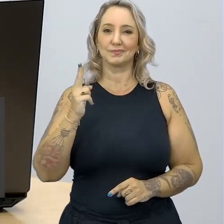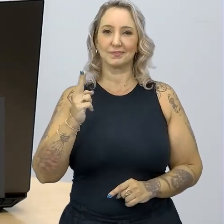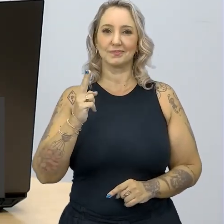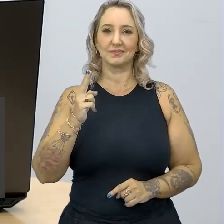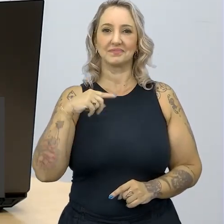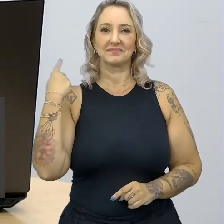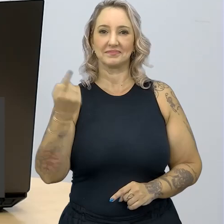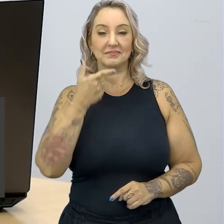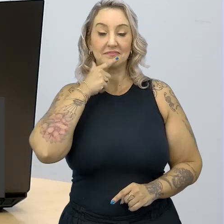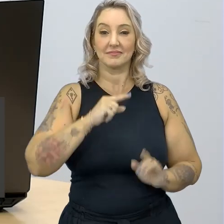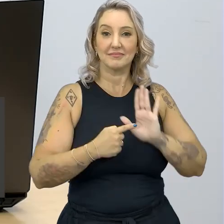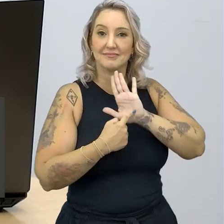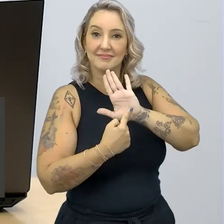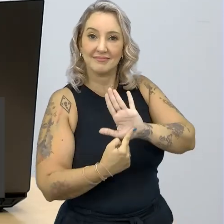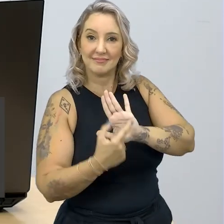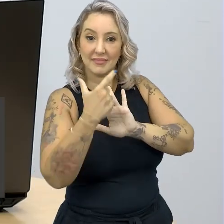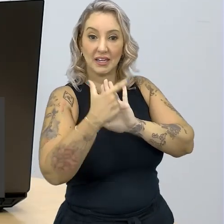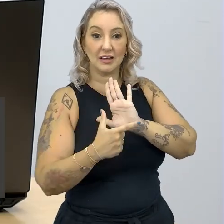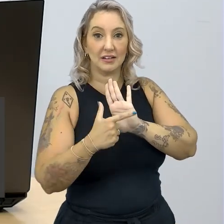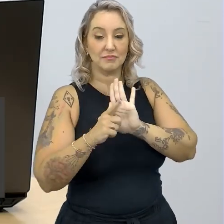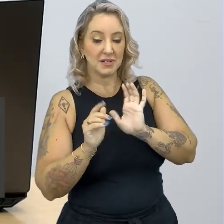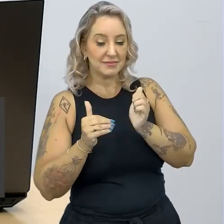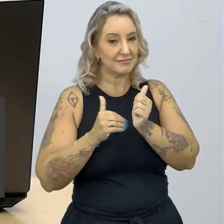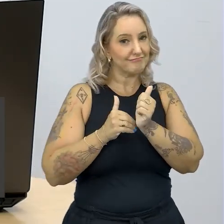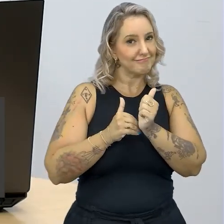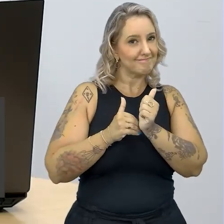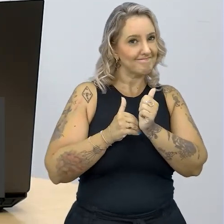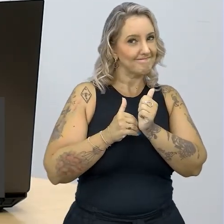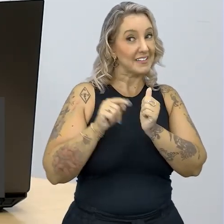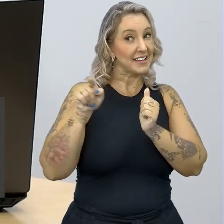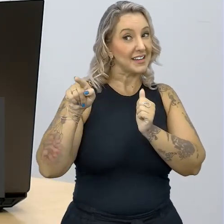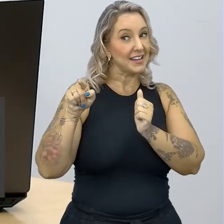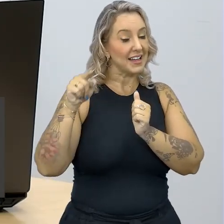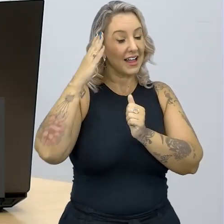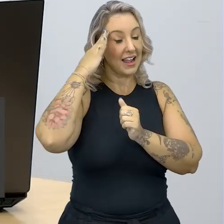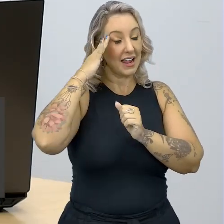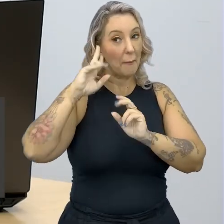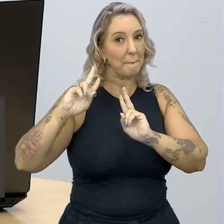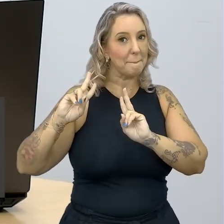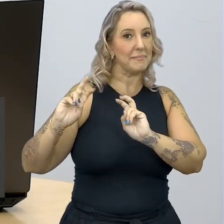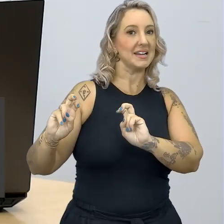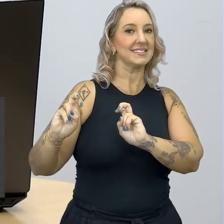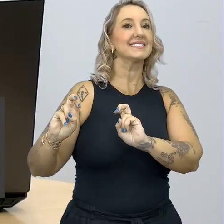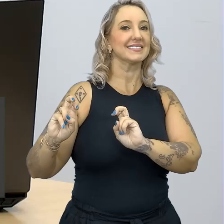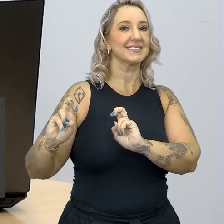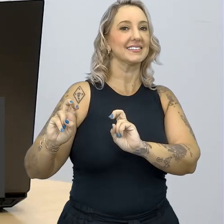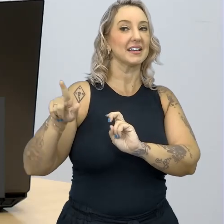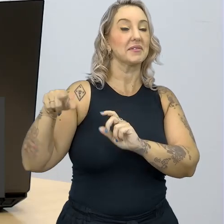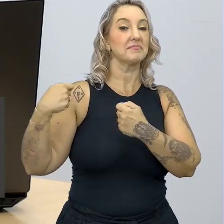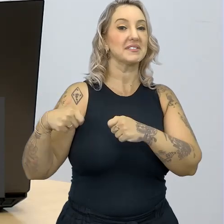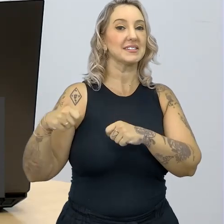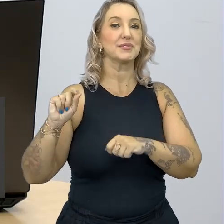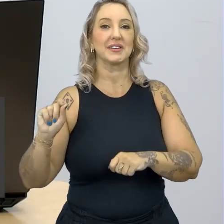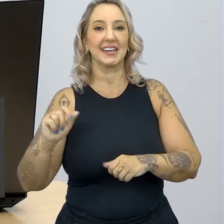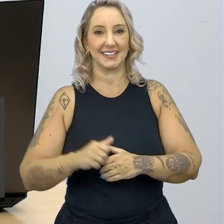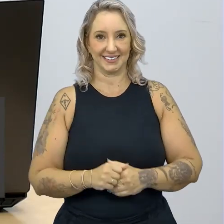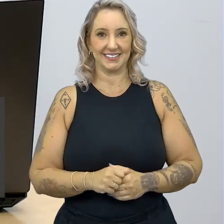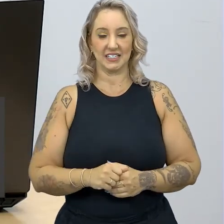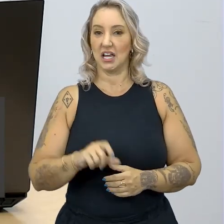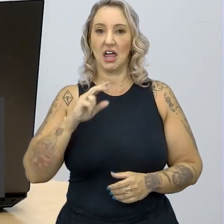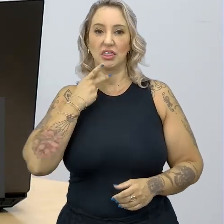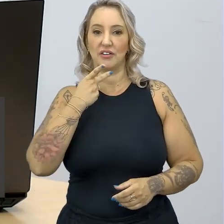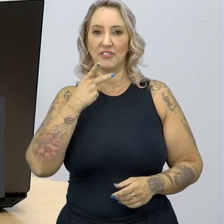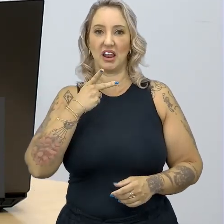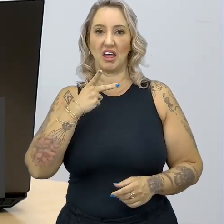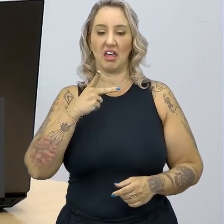isso que a gente precisa mostrar para ele, sem mostrar realmente. Ele precisa enxergar o que ele precisa. Então, por exemplo, não é você